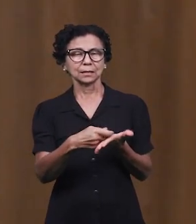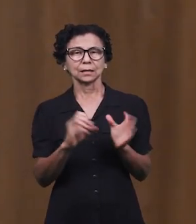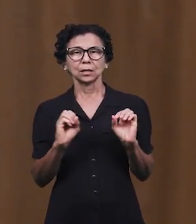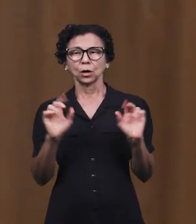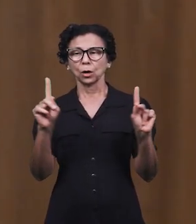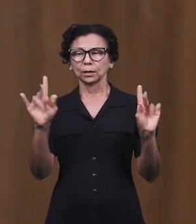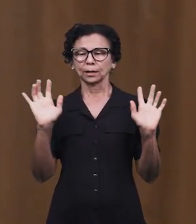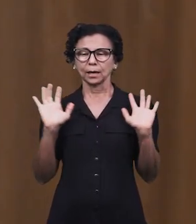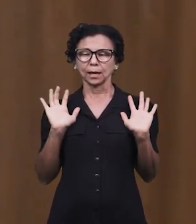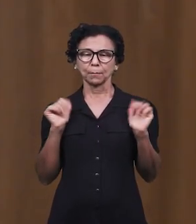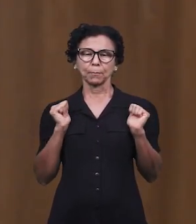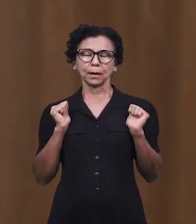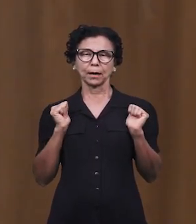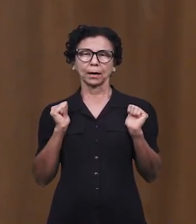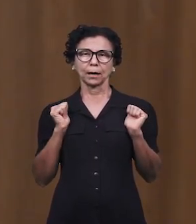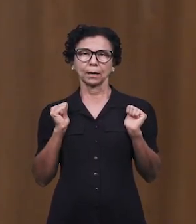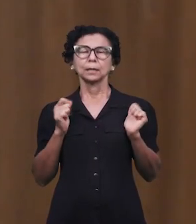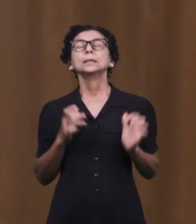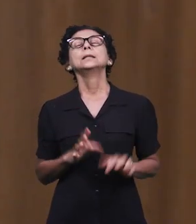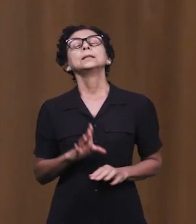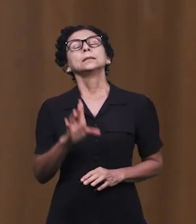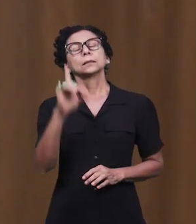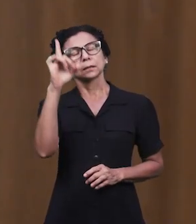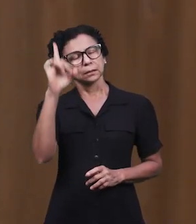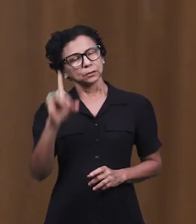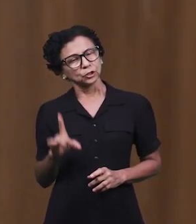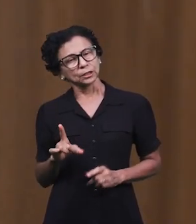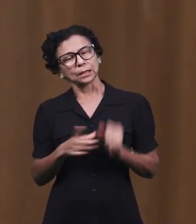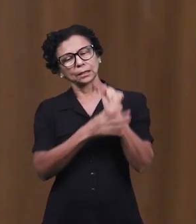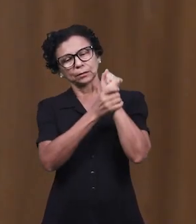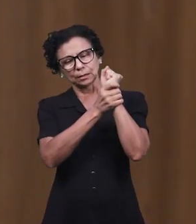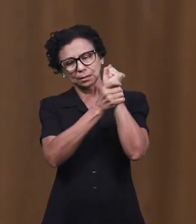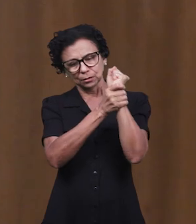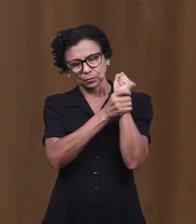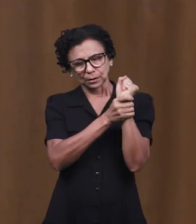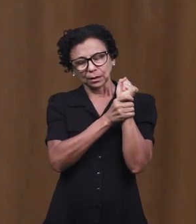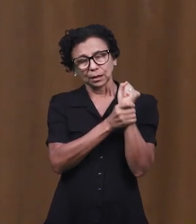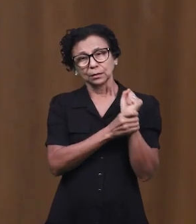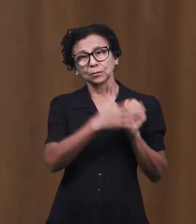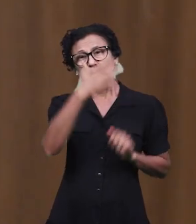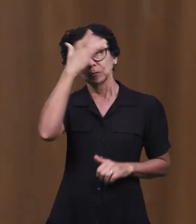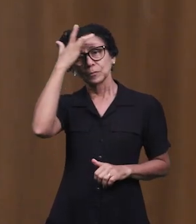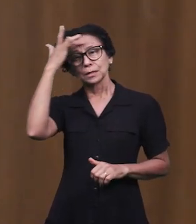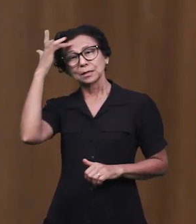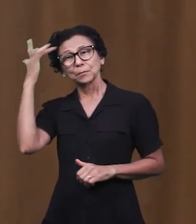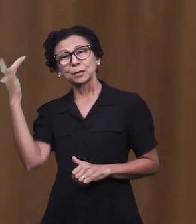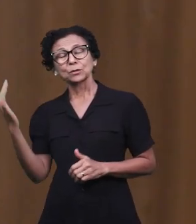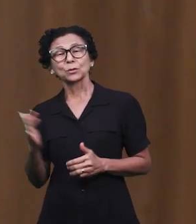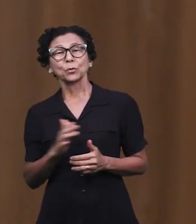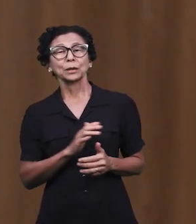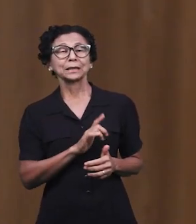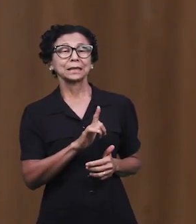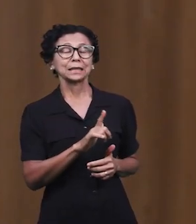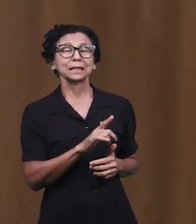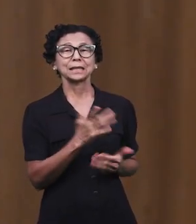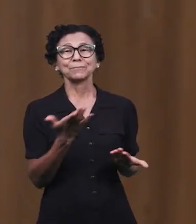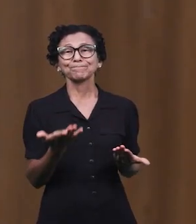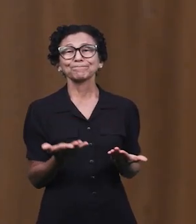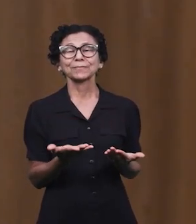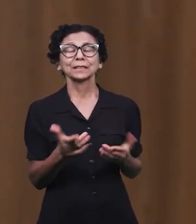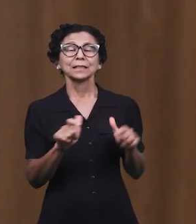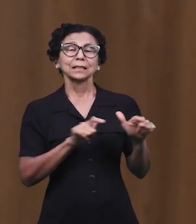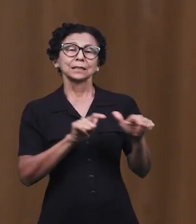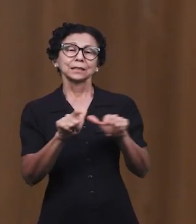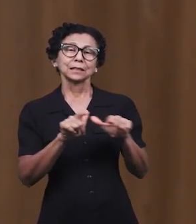um direito, o direito está assegurado. Agora, quem trabalha na informalidade, que são muitas pessoas que trabalham